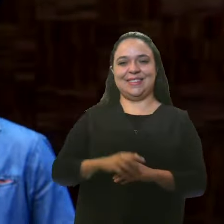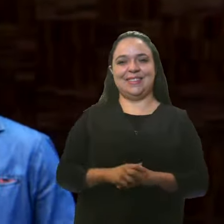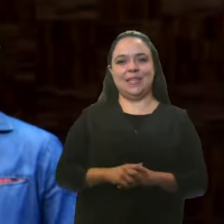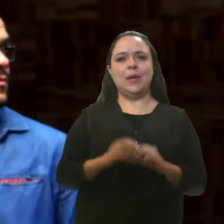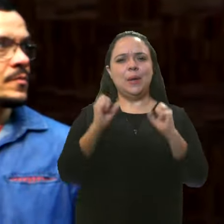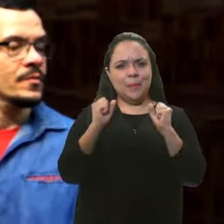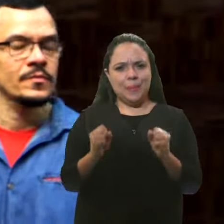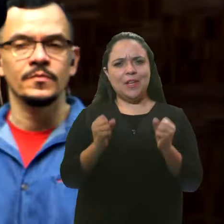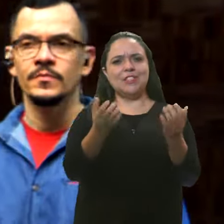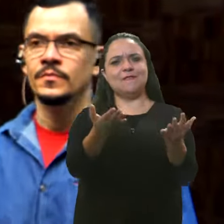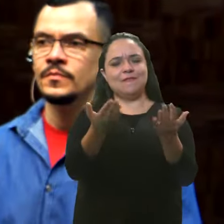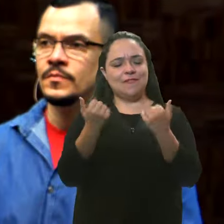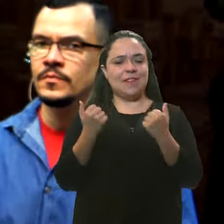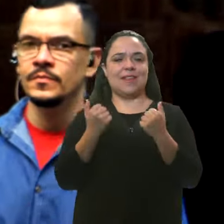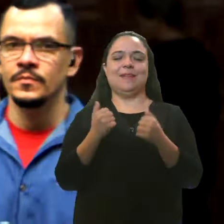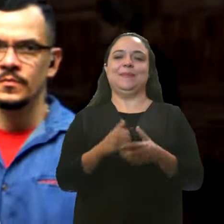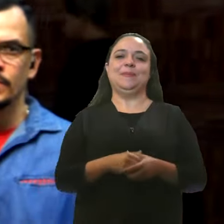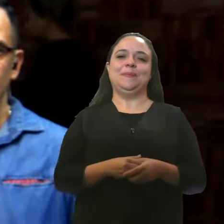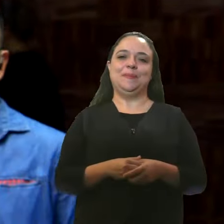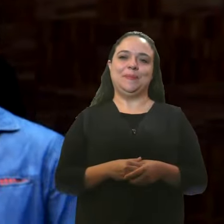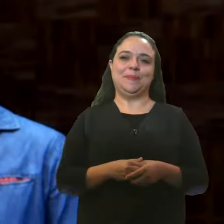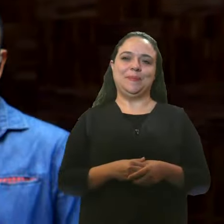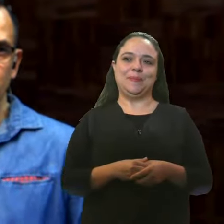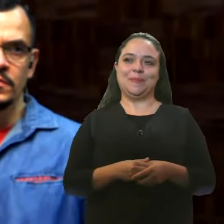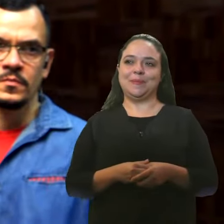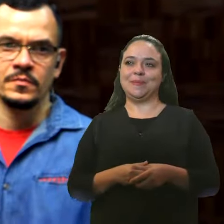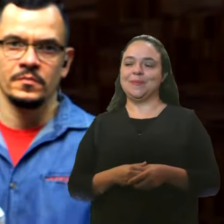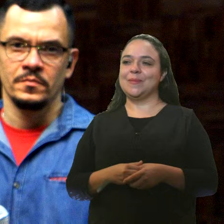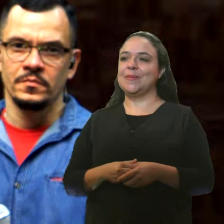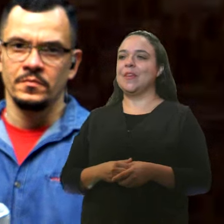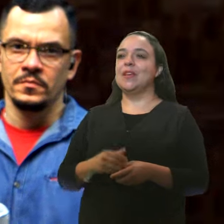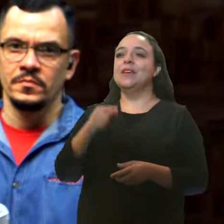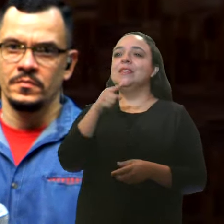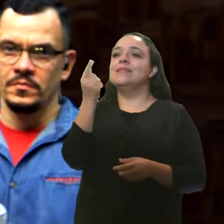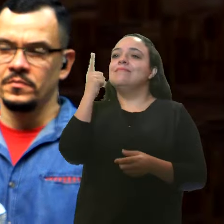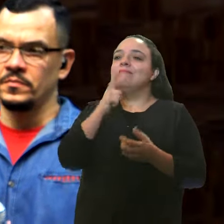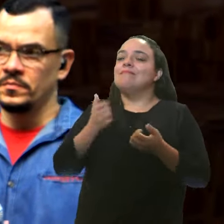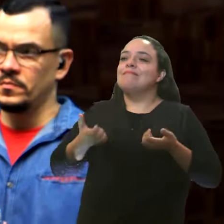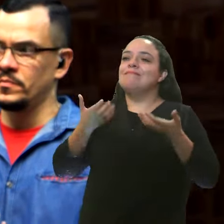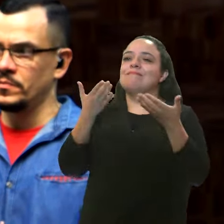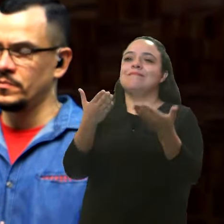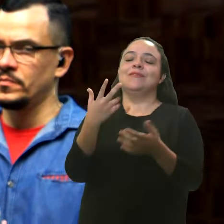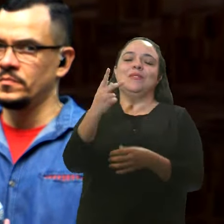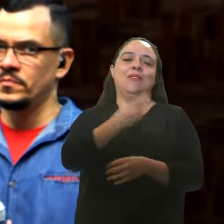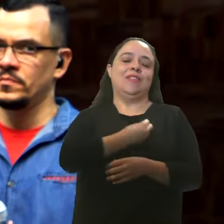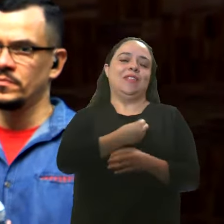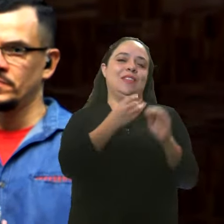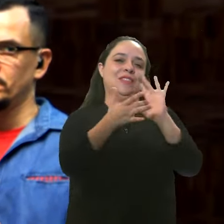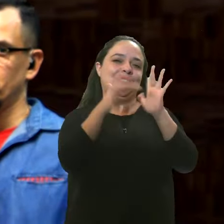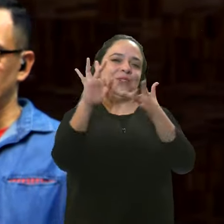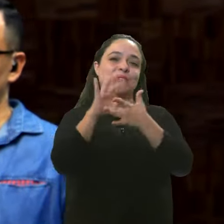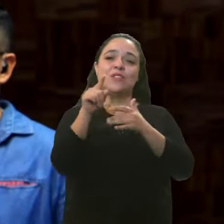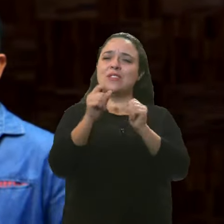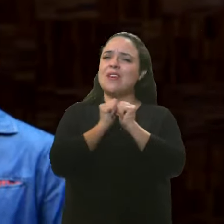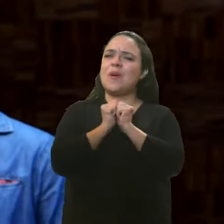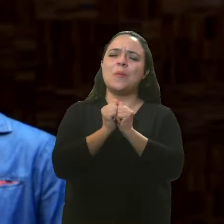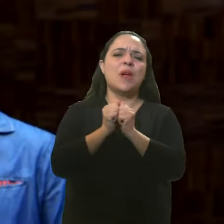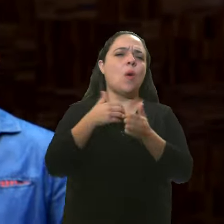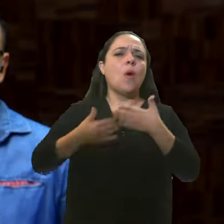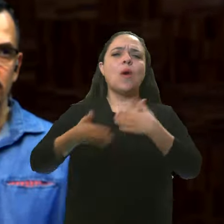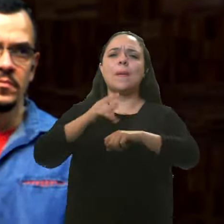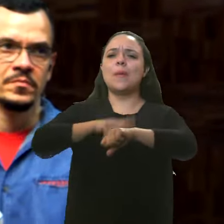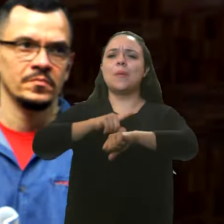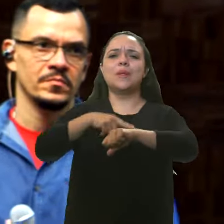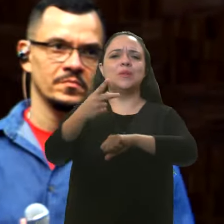Pode vir, venha. Entregue a sua vida para Jesus e tenha companhia na